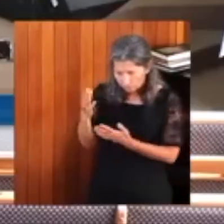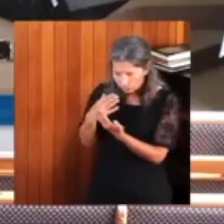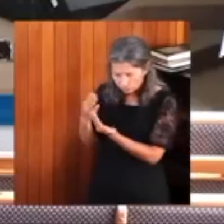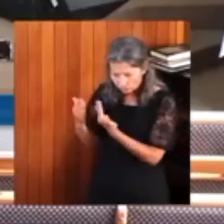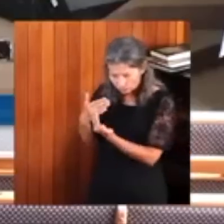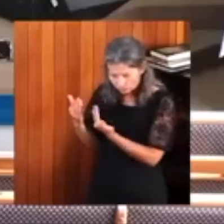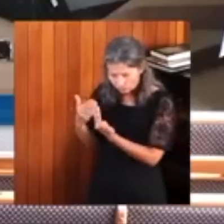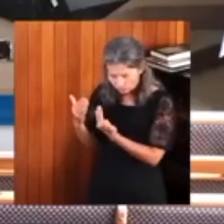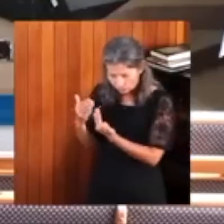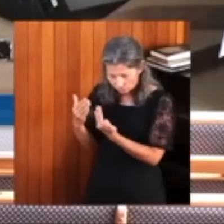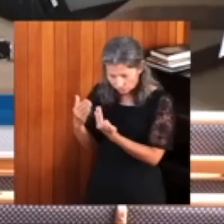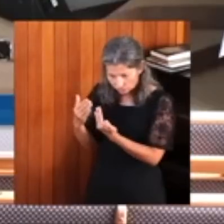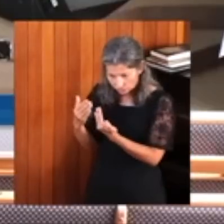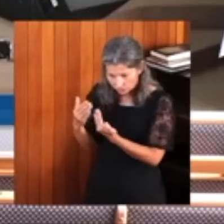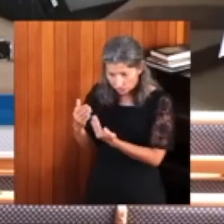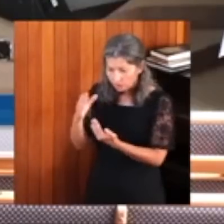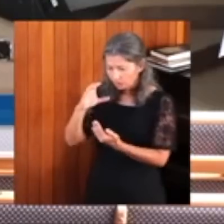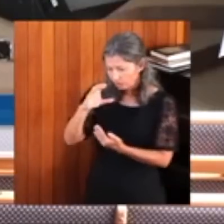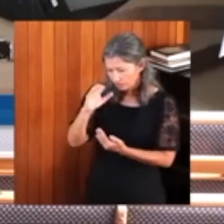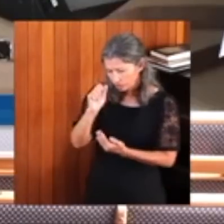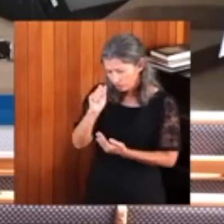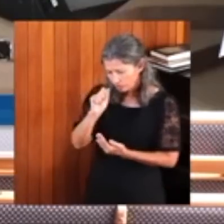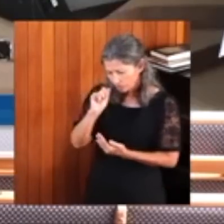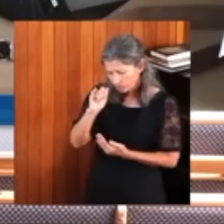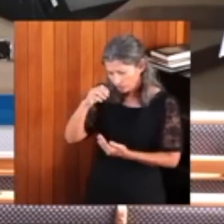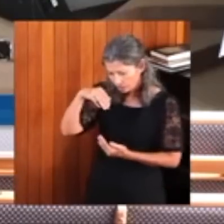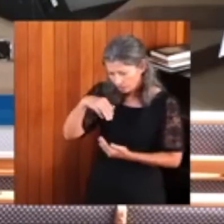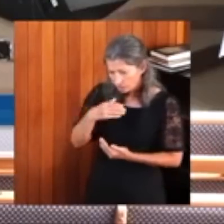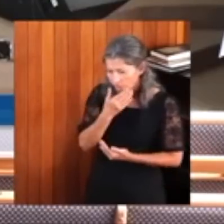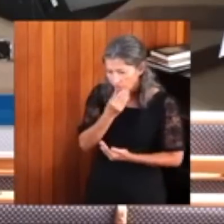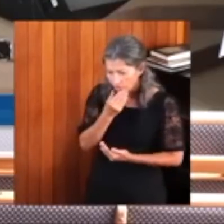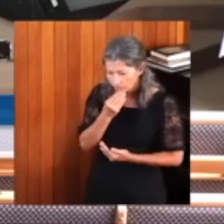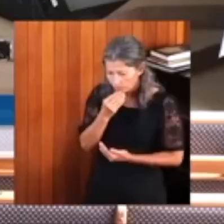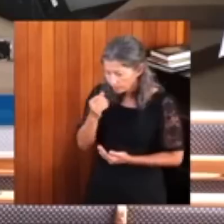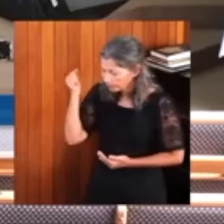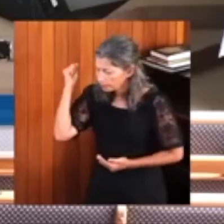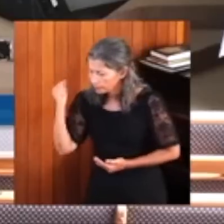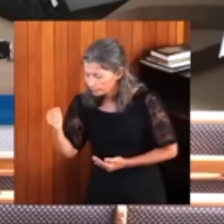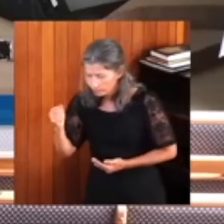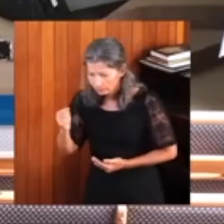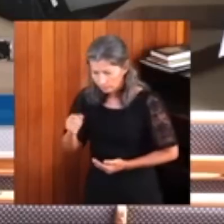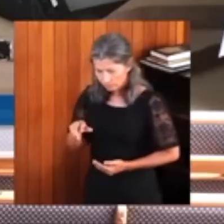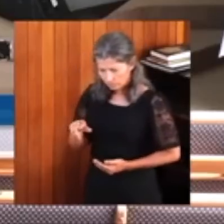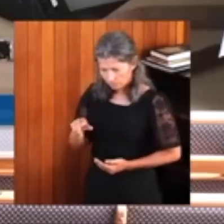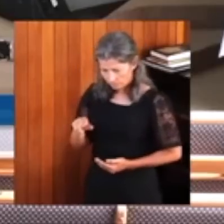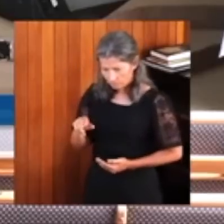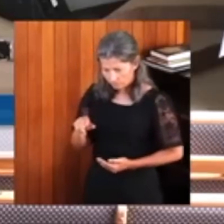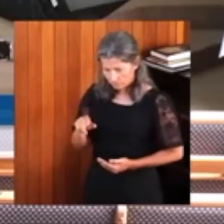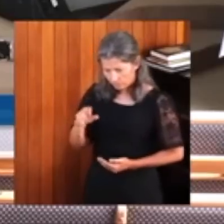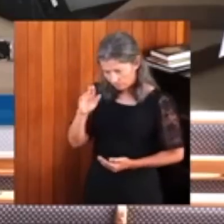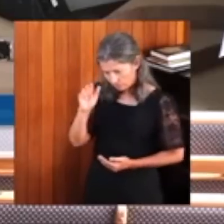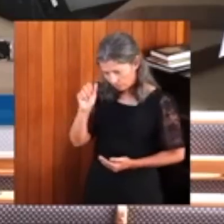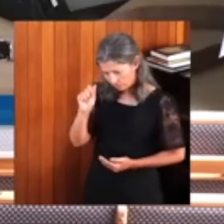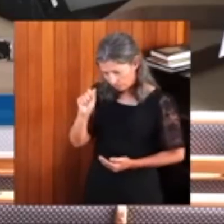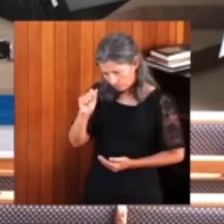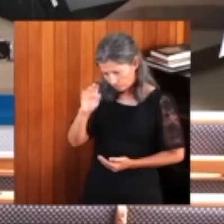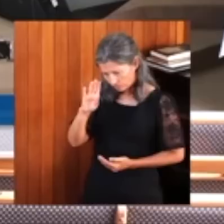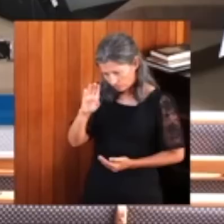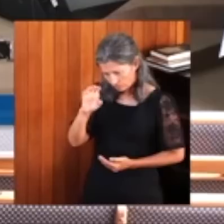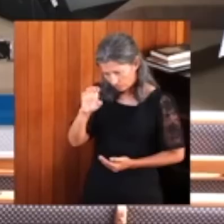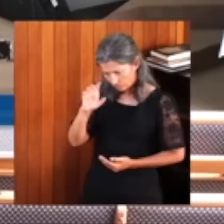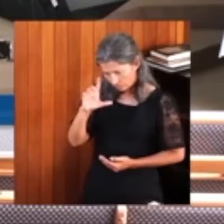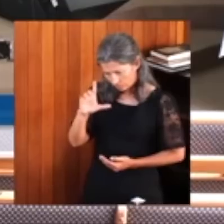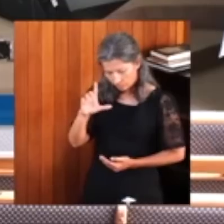fala? Sangue clama? Como é que você entende esse texto? Caim, o que você fez? O sangue do teu irmão